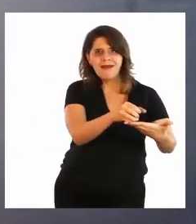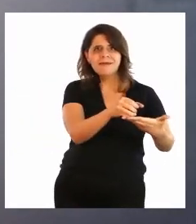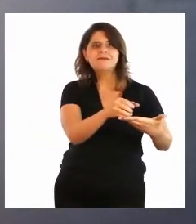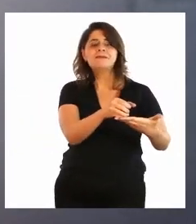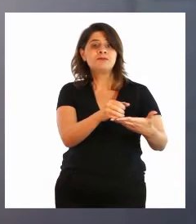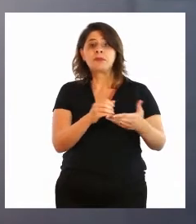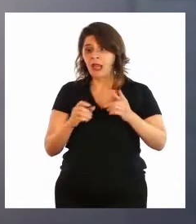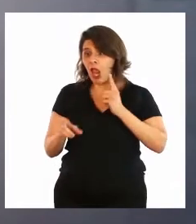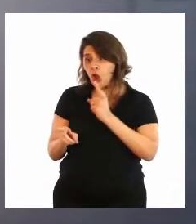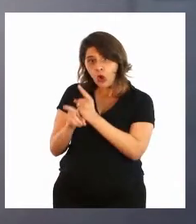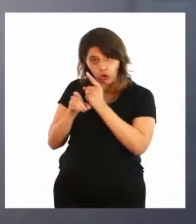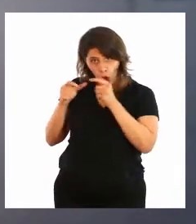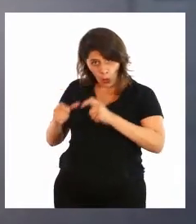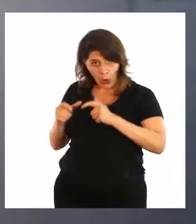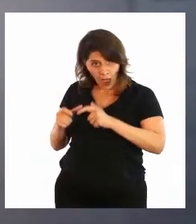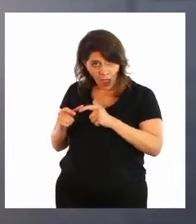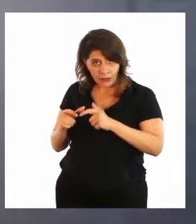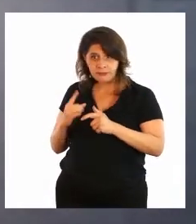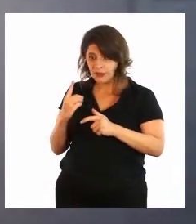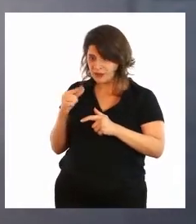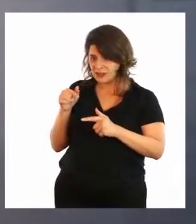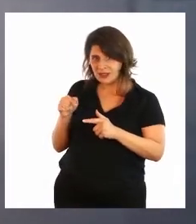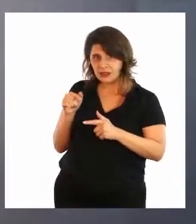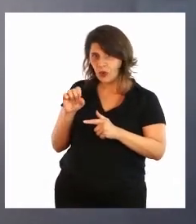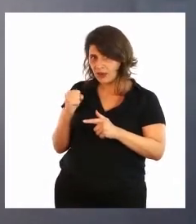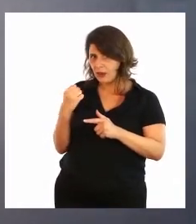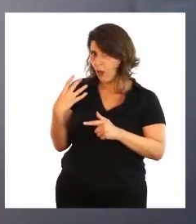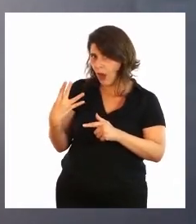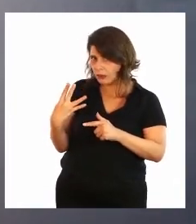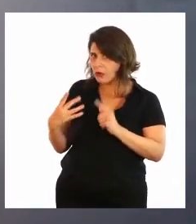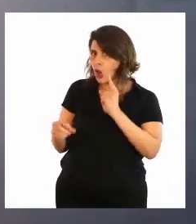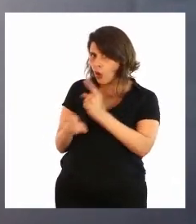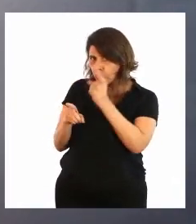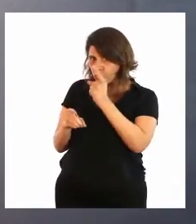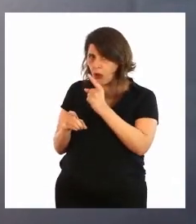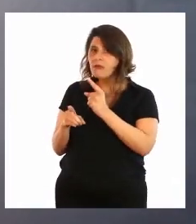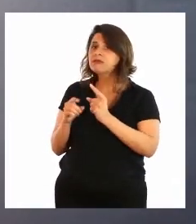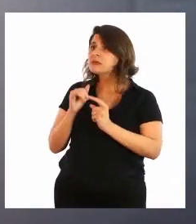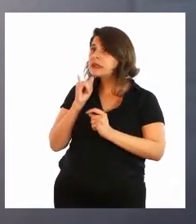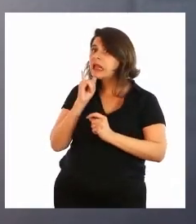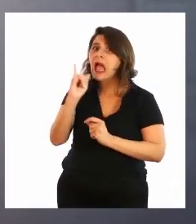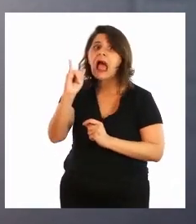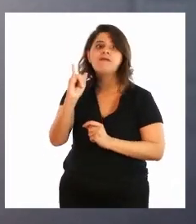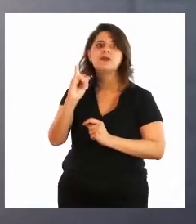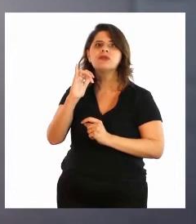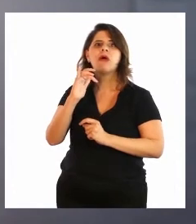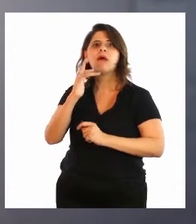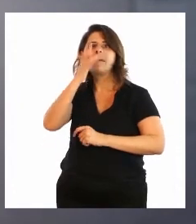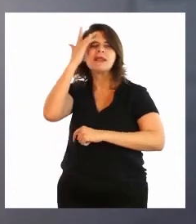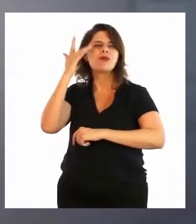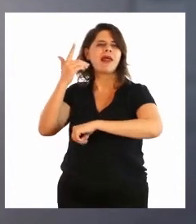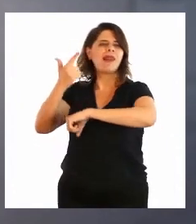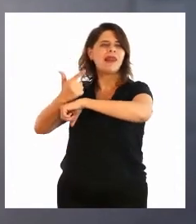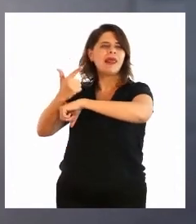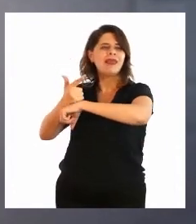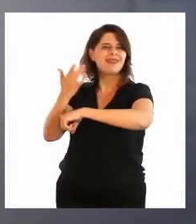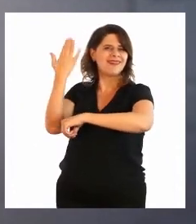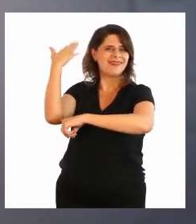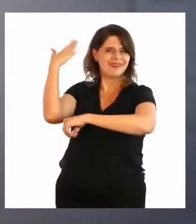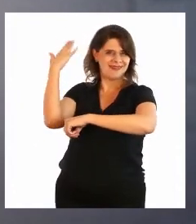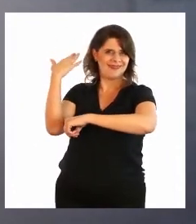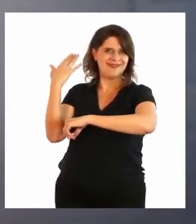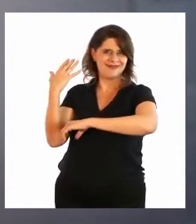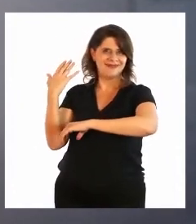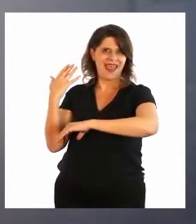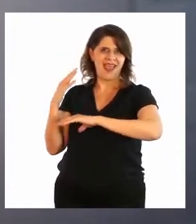foi encontrado, em 1784. Isso foi comunicado às autoridades coloniais ainda na